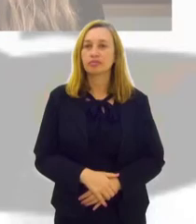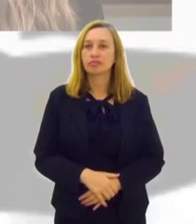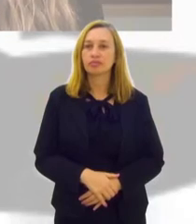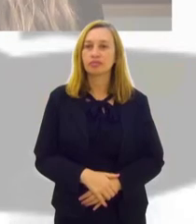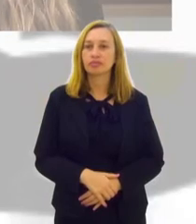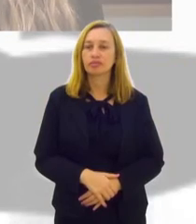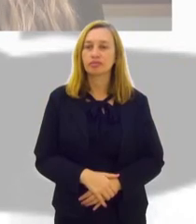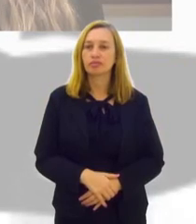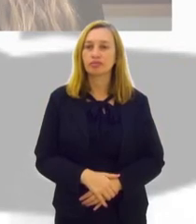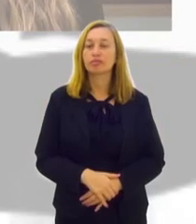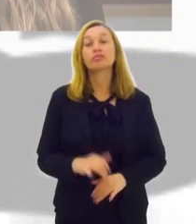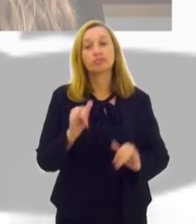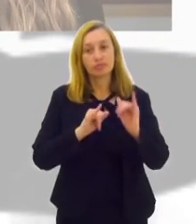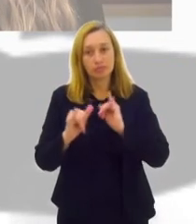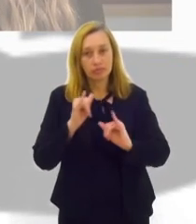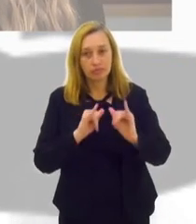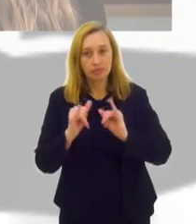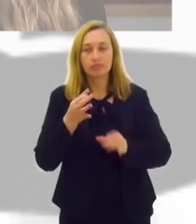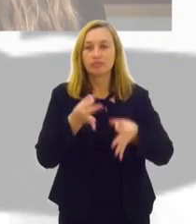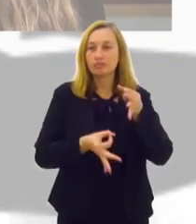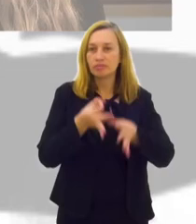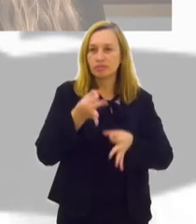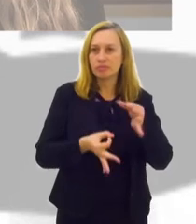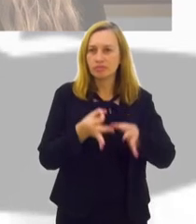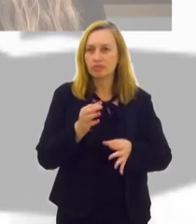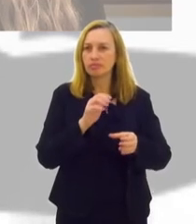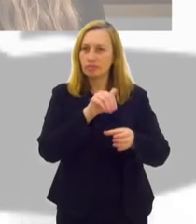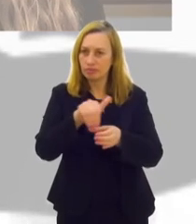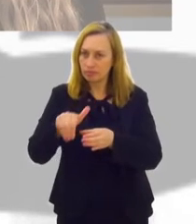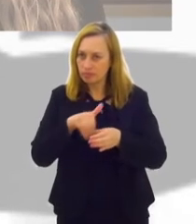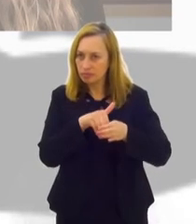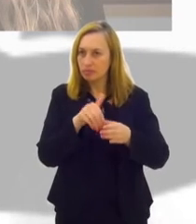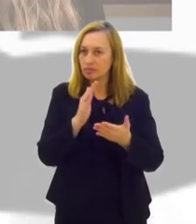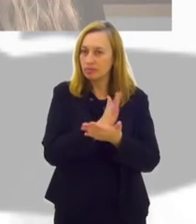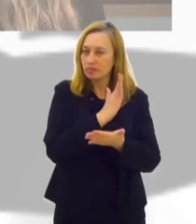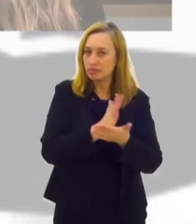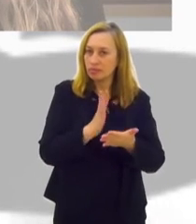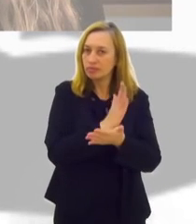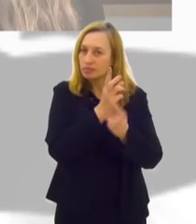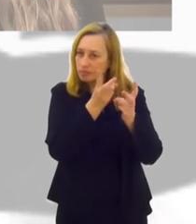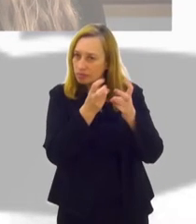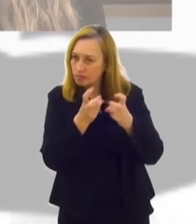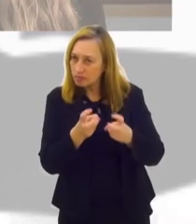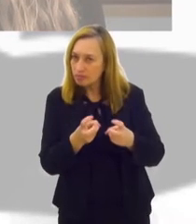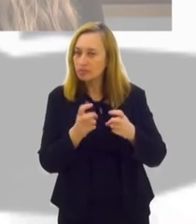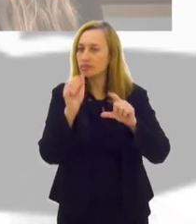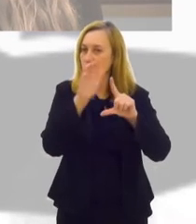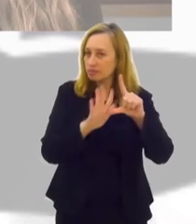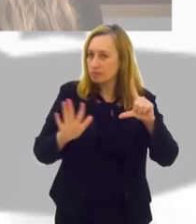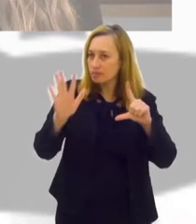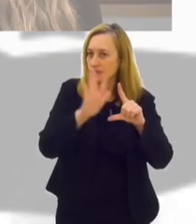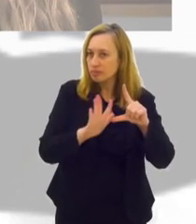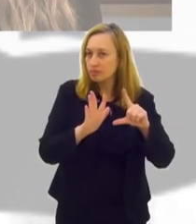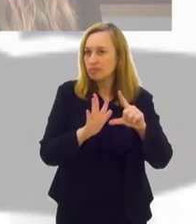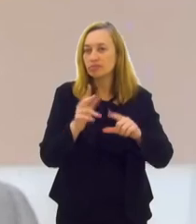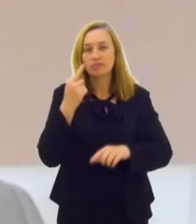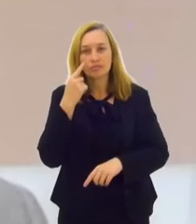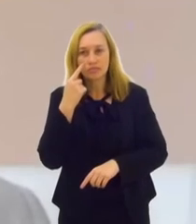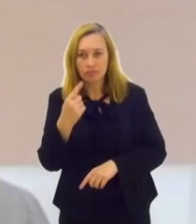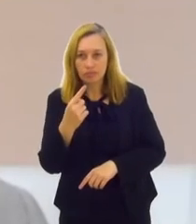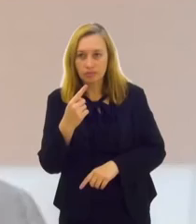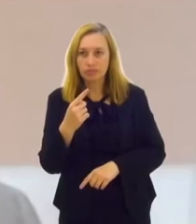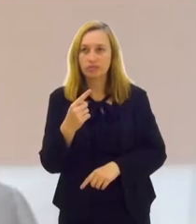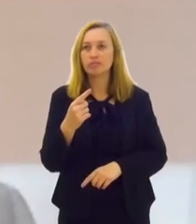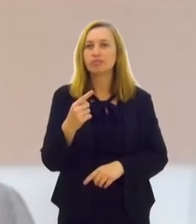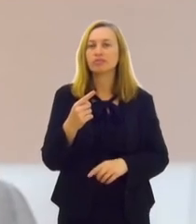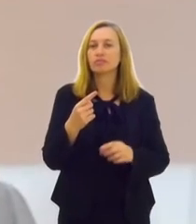campanha são informadas à Justiça Eleitoral, são muitas vezes verificadas pela plataforma. Então, o usuário vai